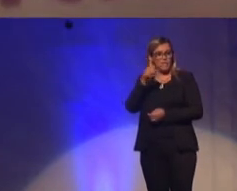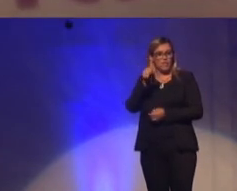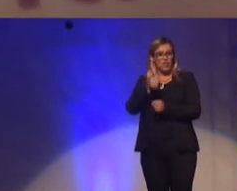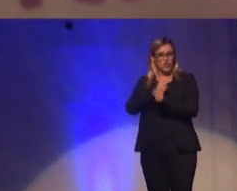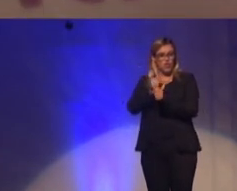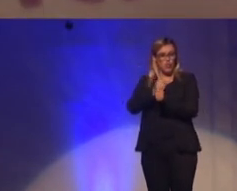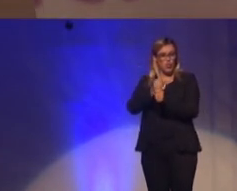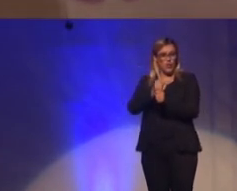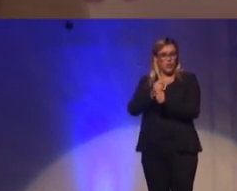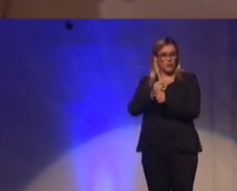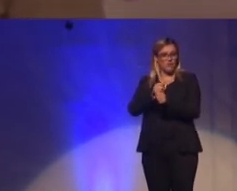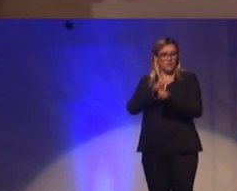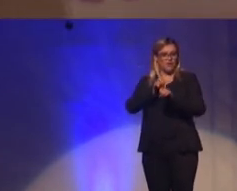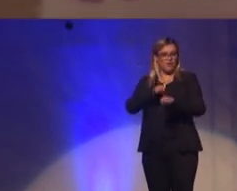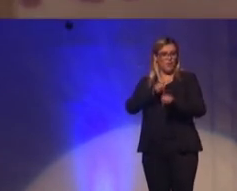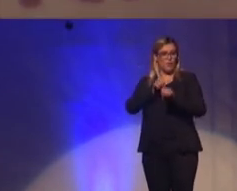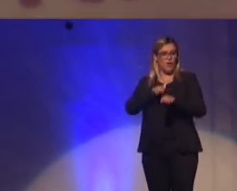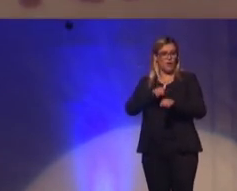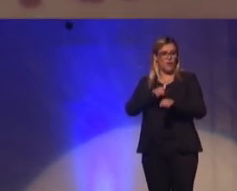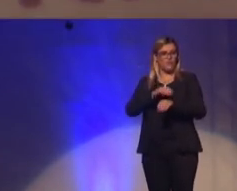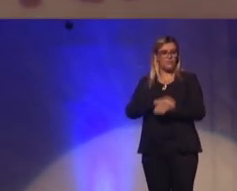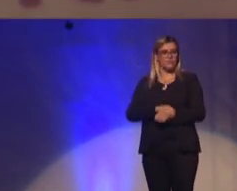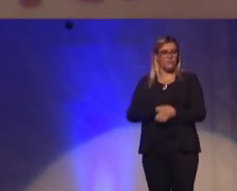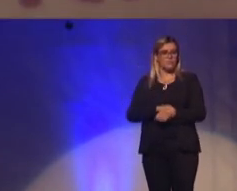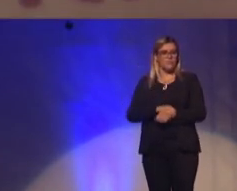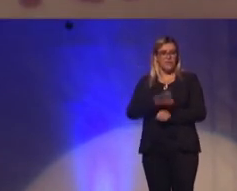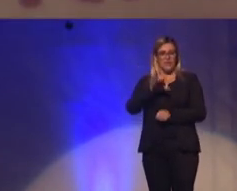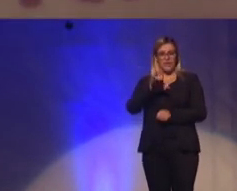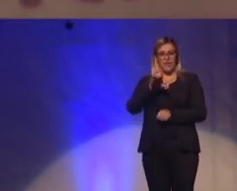dando aula de uma coisa que é uma palavra bem grande.